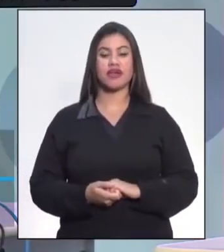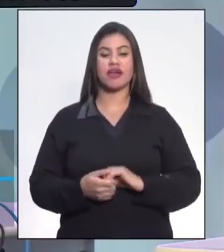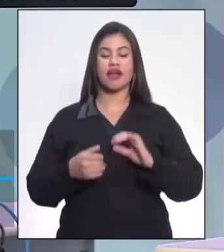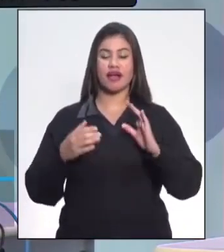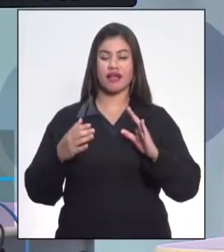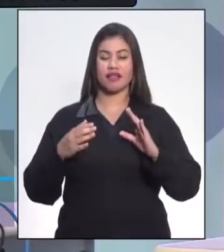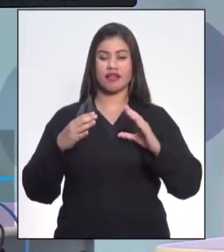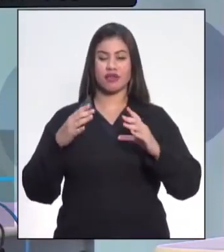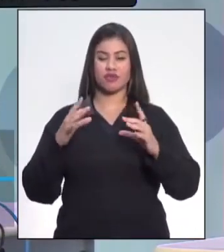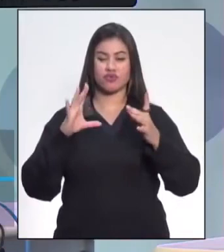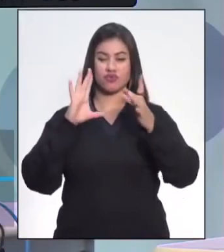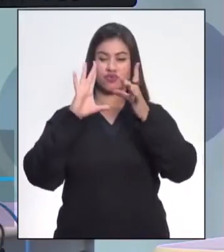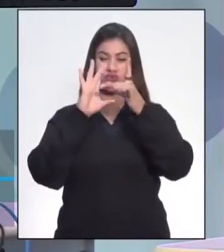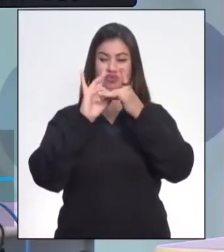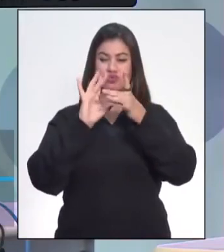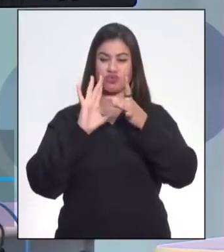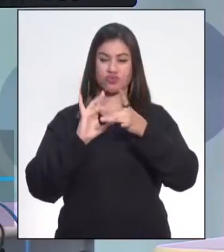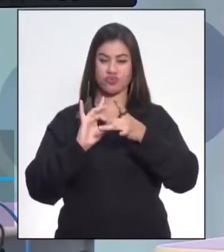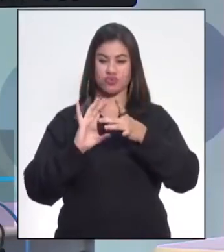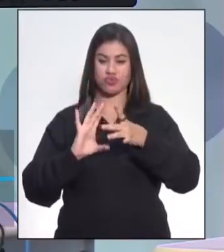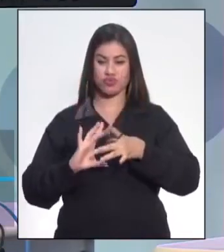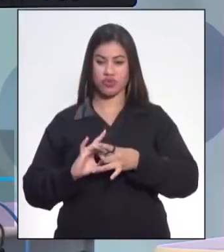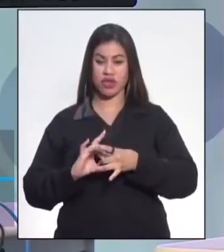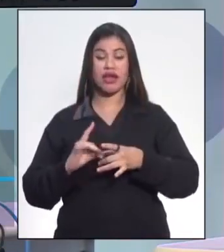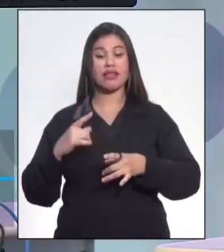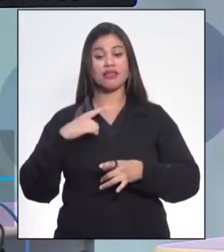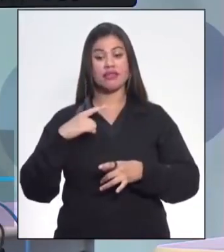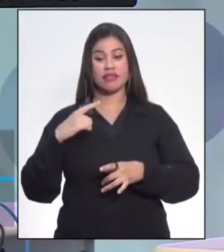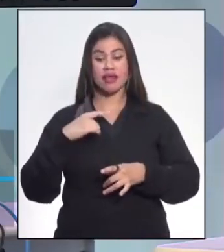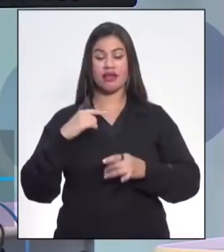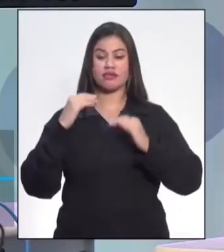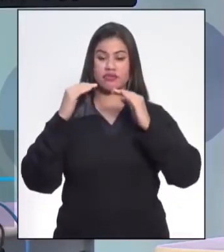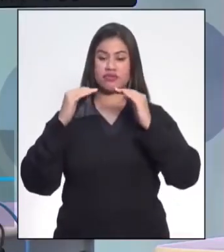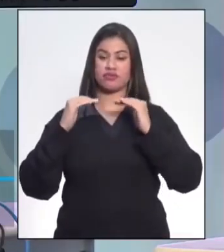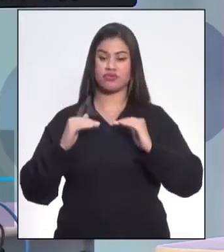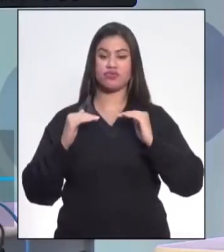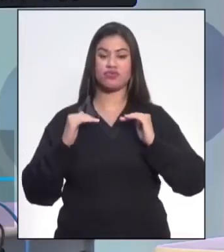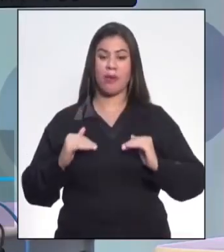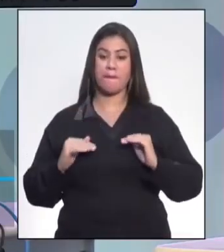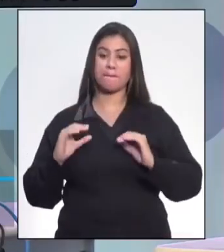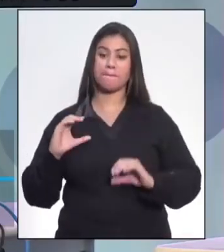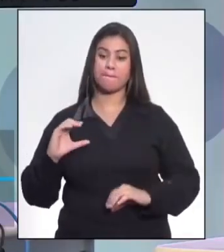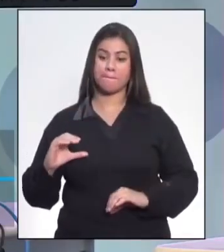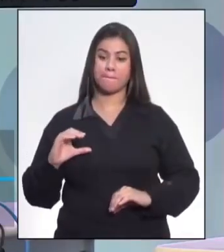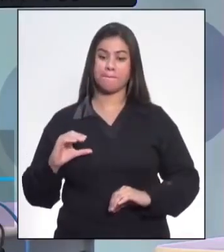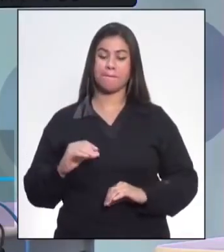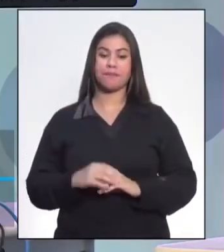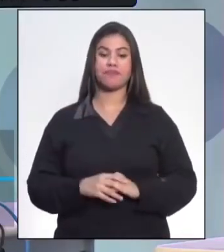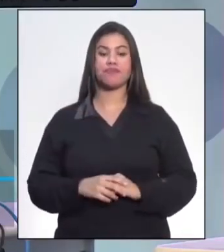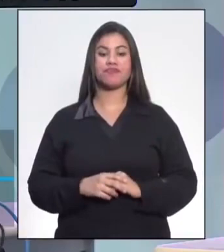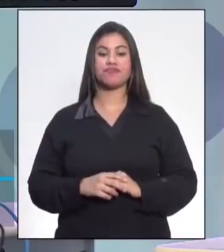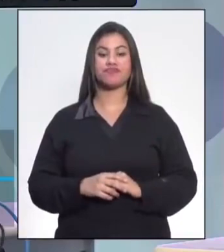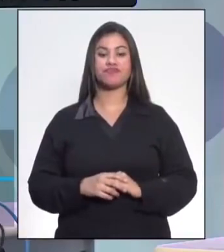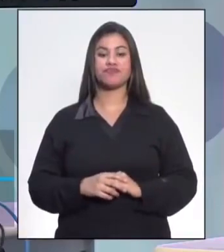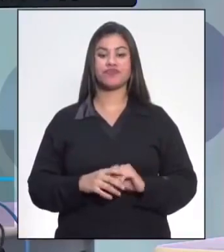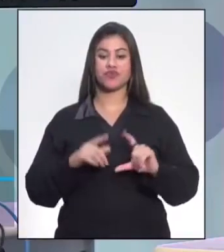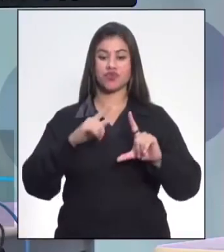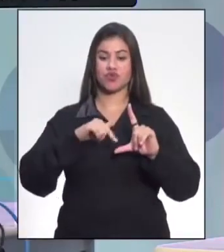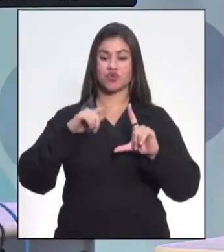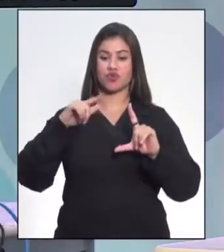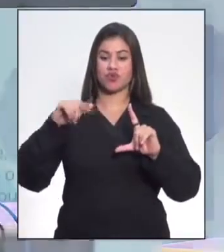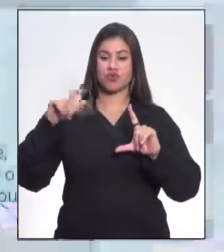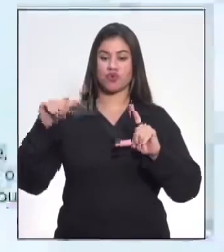vocês façam etapa por etapa cada item, tá? O item C qual que é? Indique no gráfico